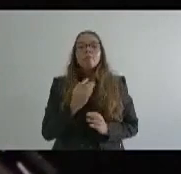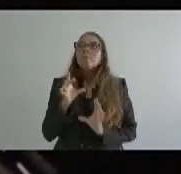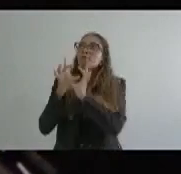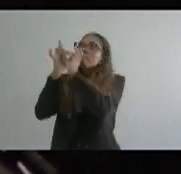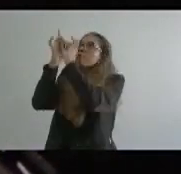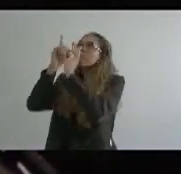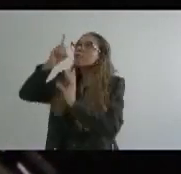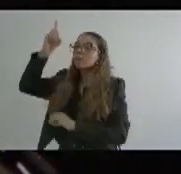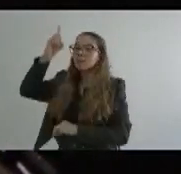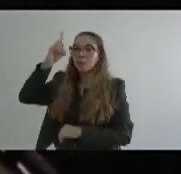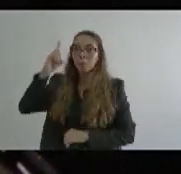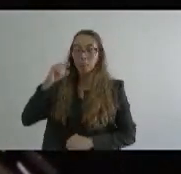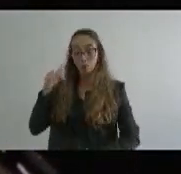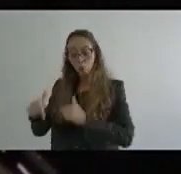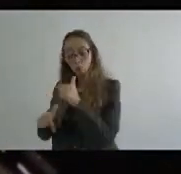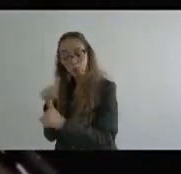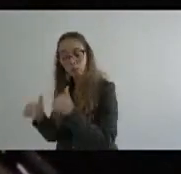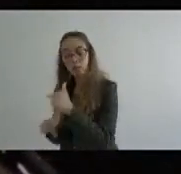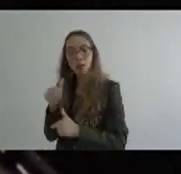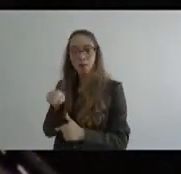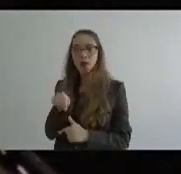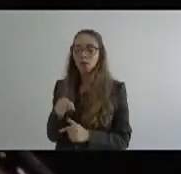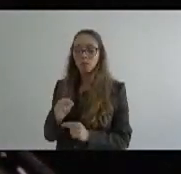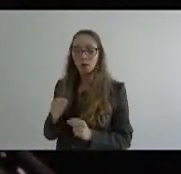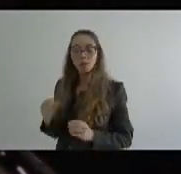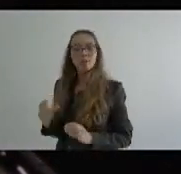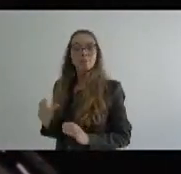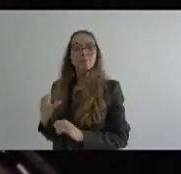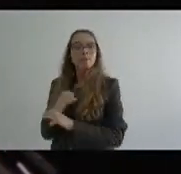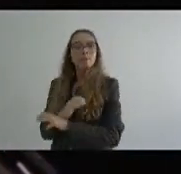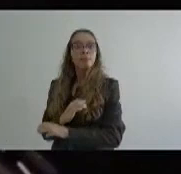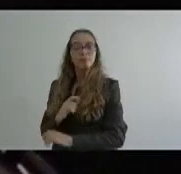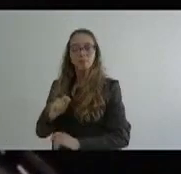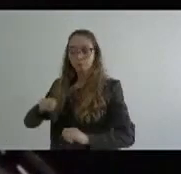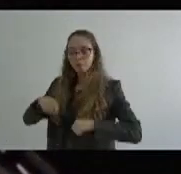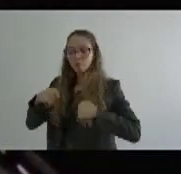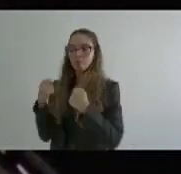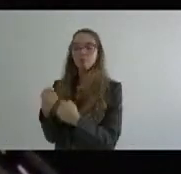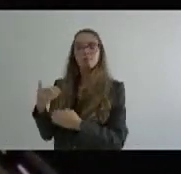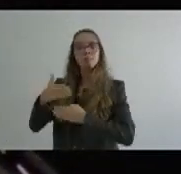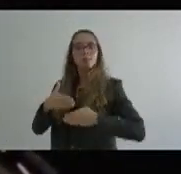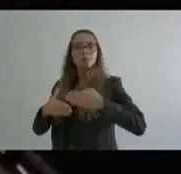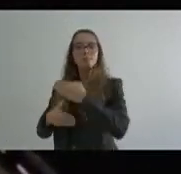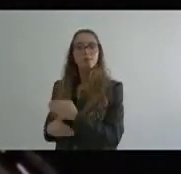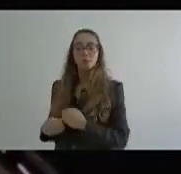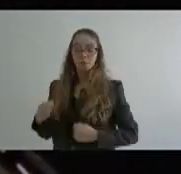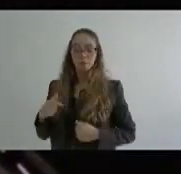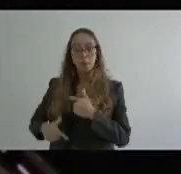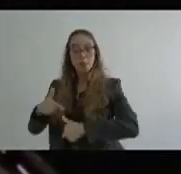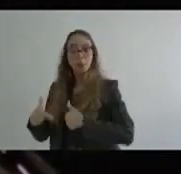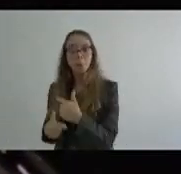com Deus. O trabalho é o inteirar, o desenvolver, o apurar das energias do corpo e do